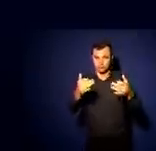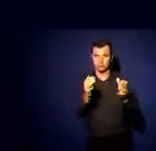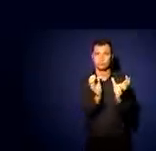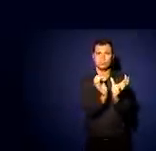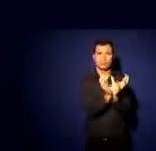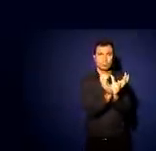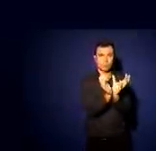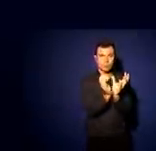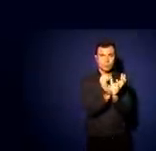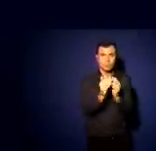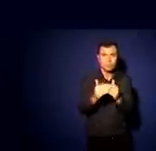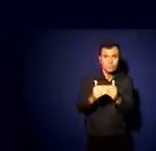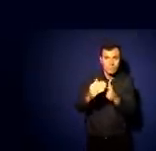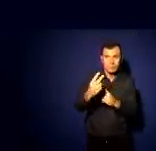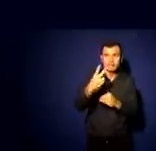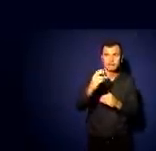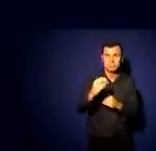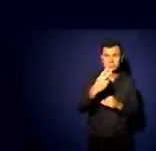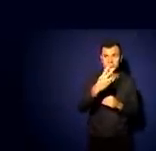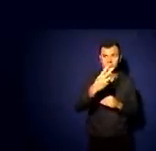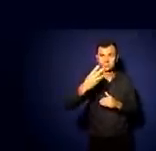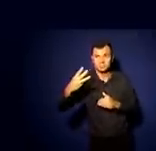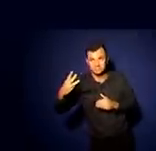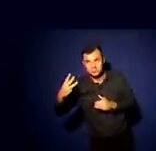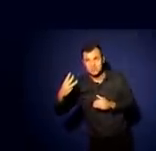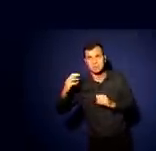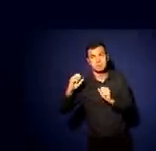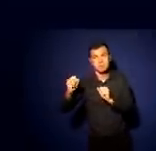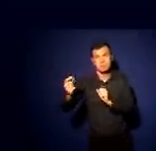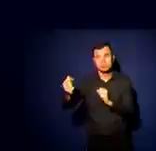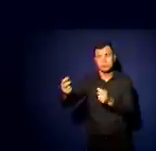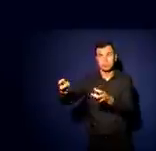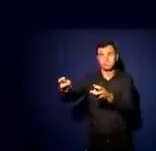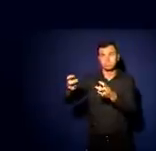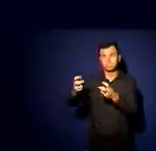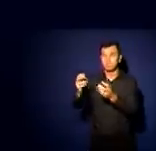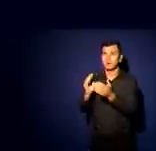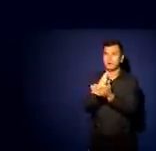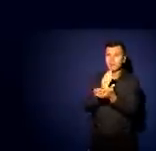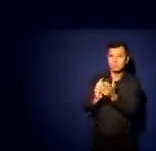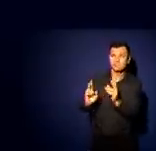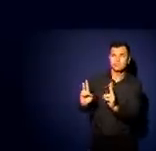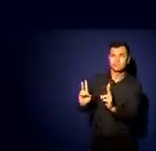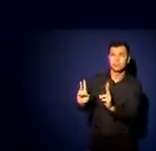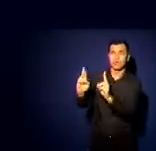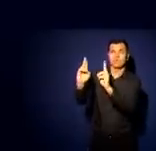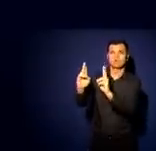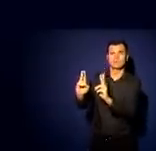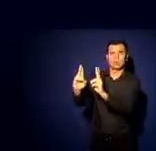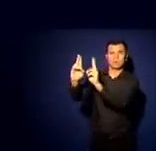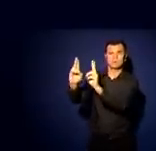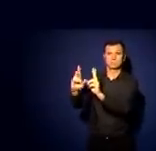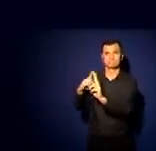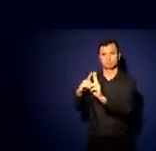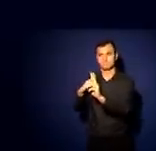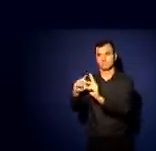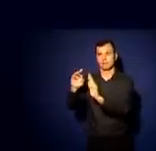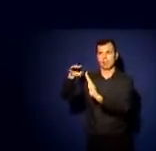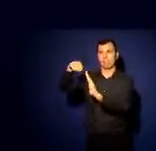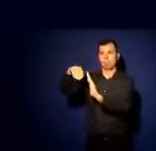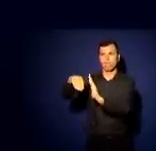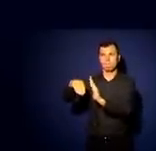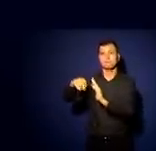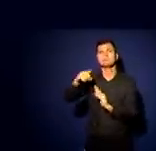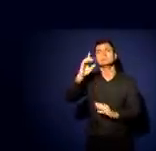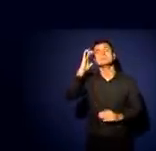cortando nas expectativa de lucro para 2023 mas talvez ainda tenha mais corte para acontecer como é que você tá vendo essa essa relação para esse lucro e